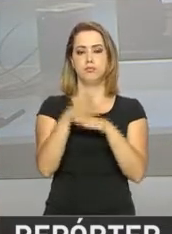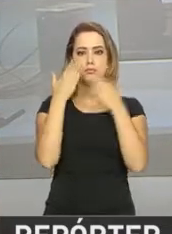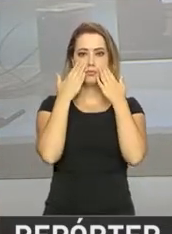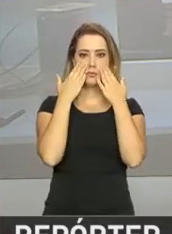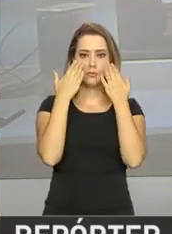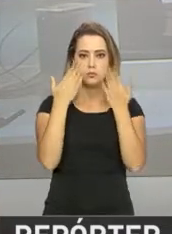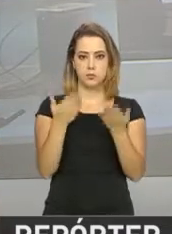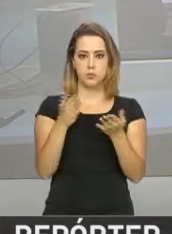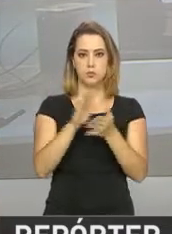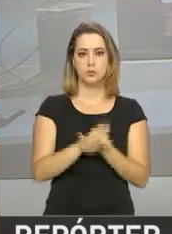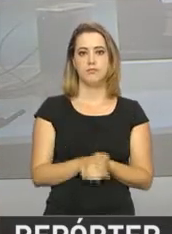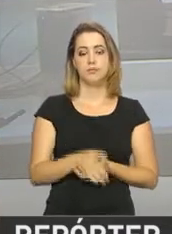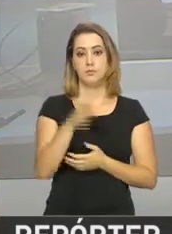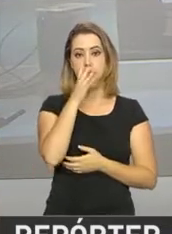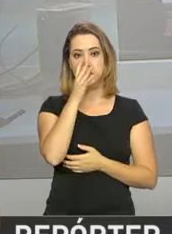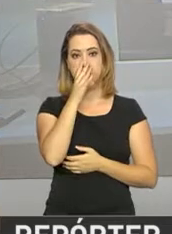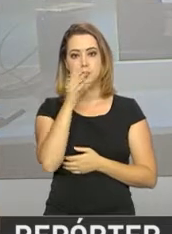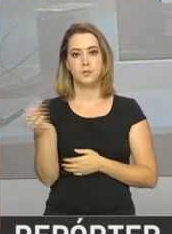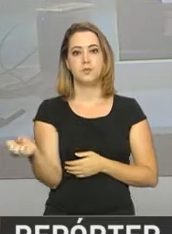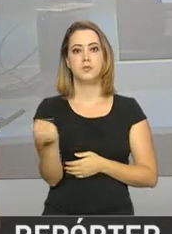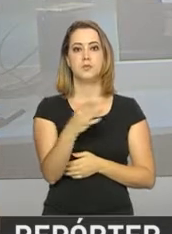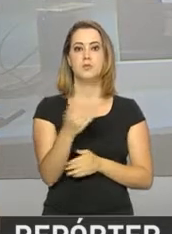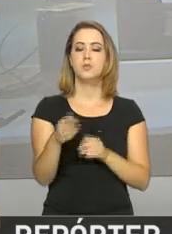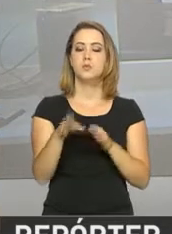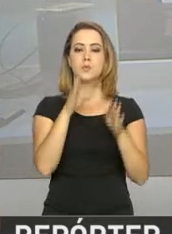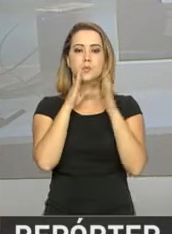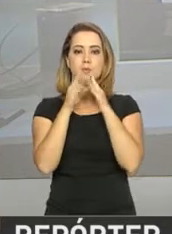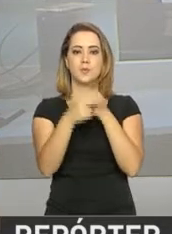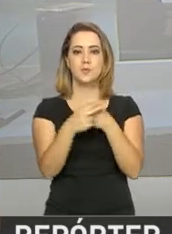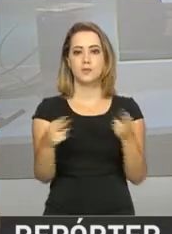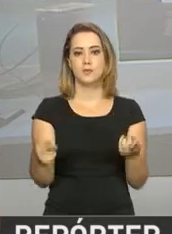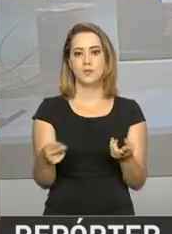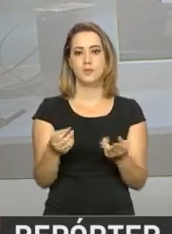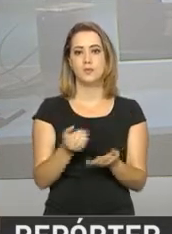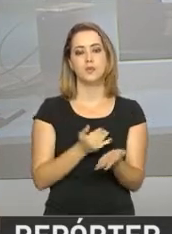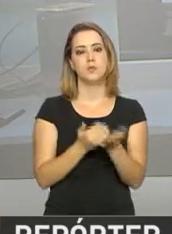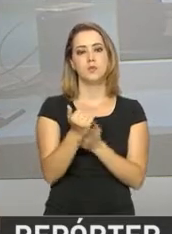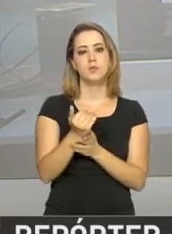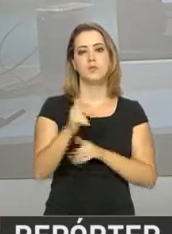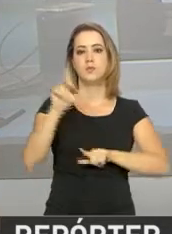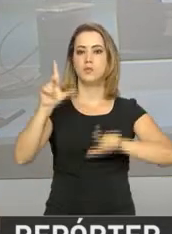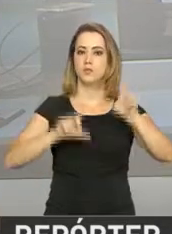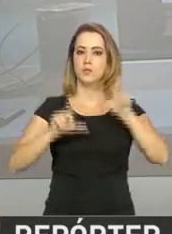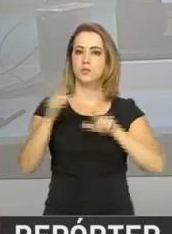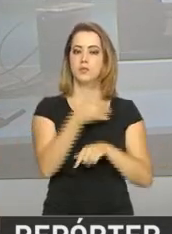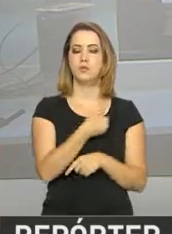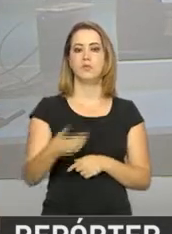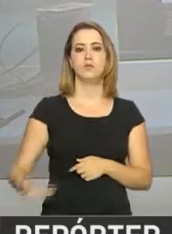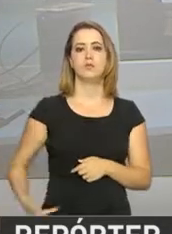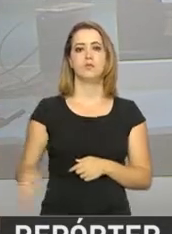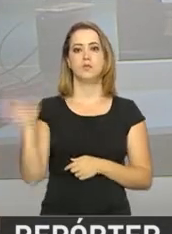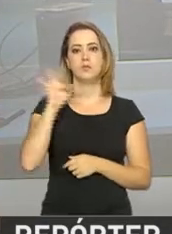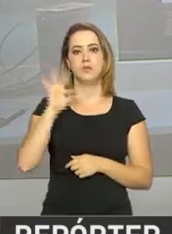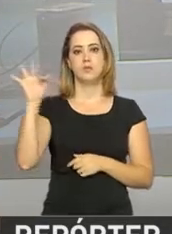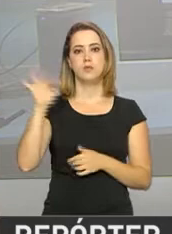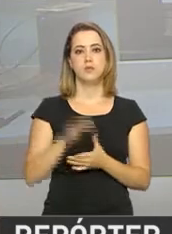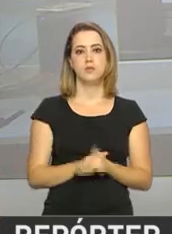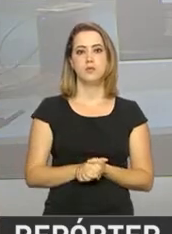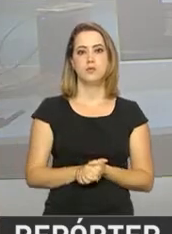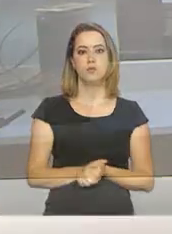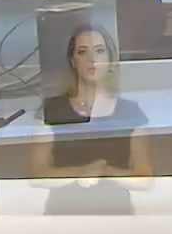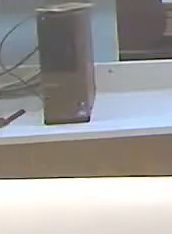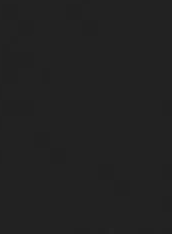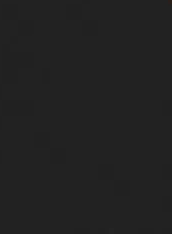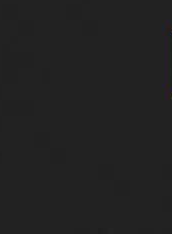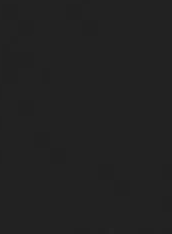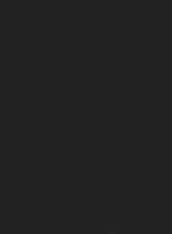nossa próxima edição acompanhe também as novidades pelas nossas redes sociais continue com a gente ele br a tv do governo federal